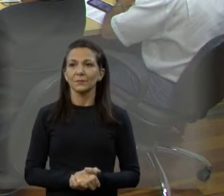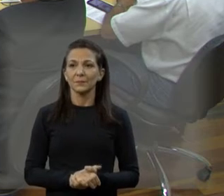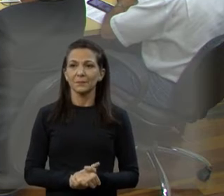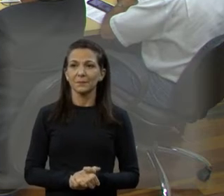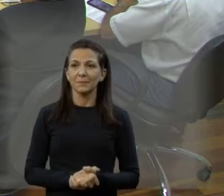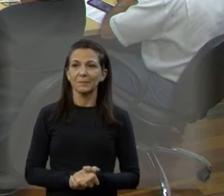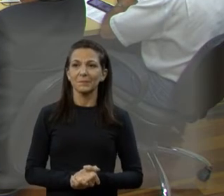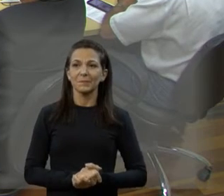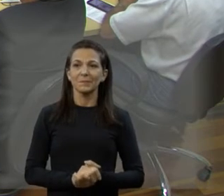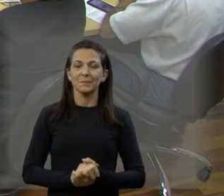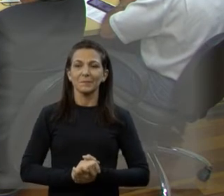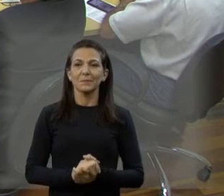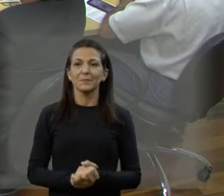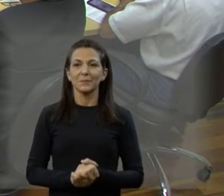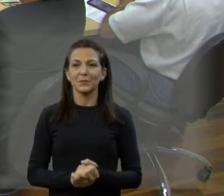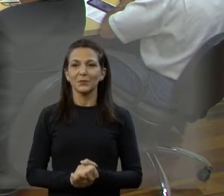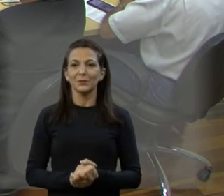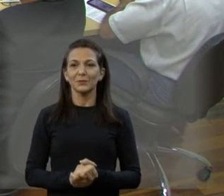bom